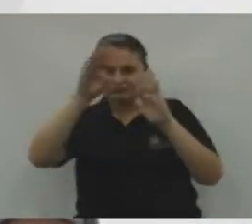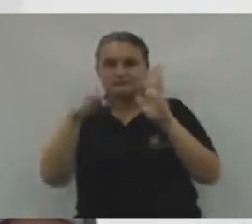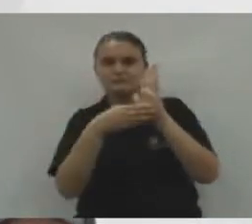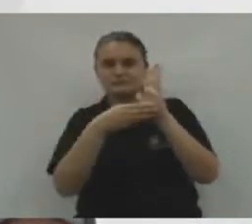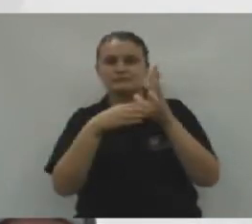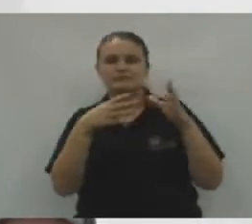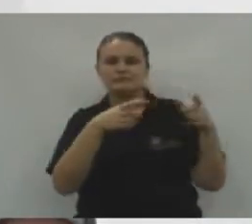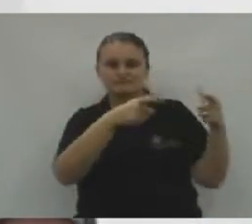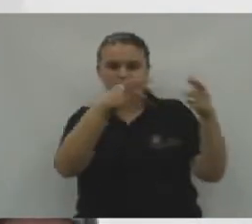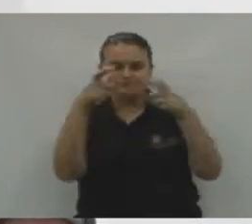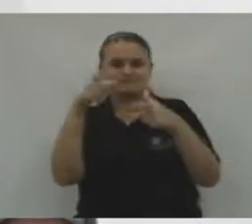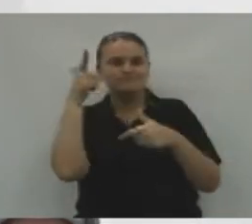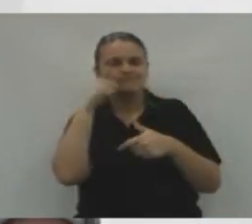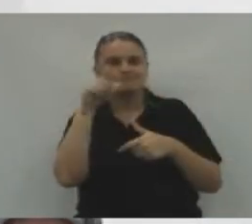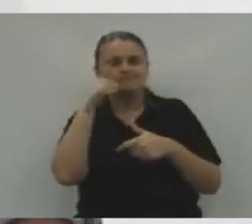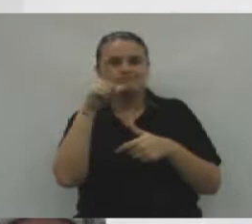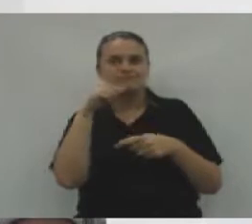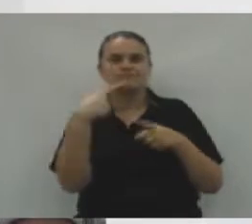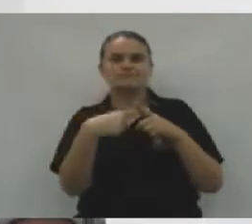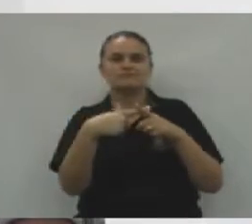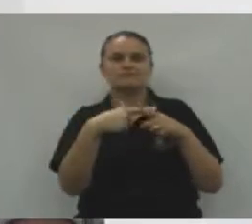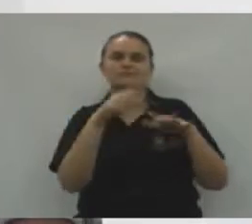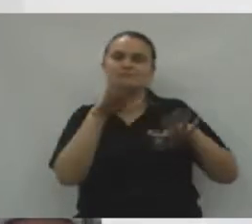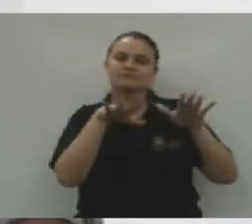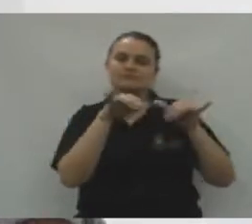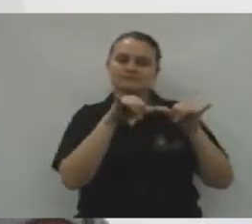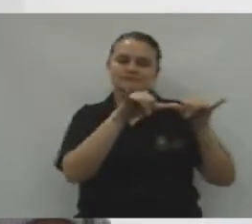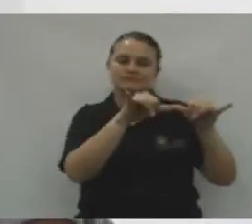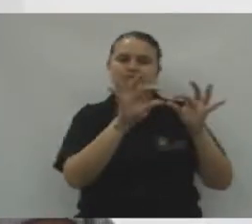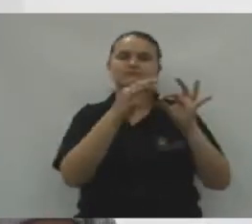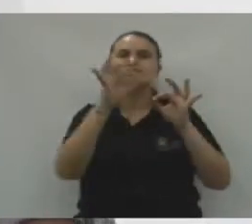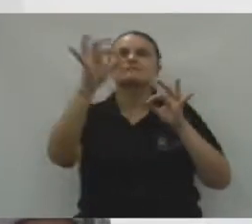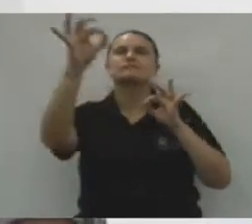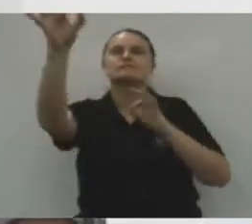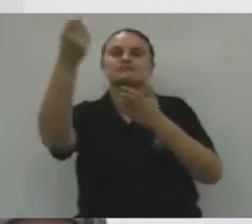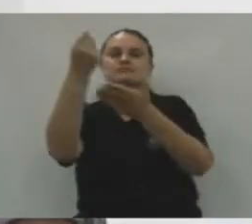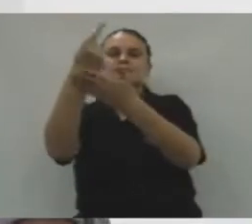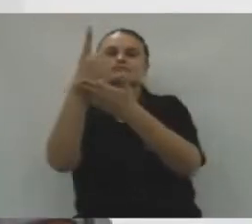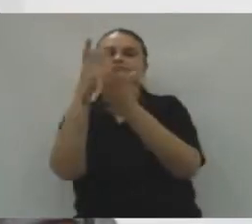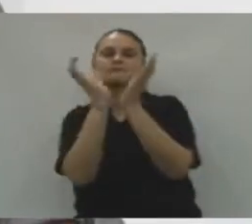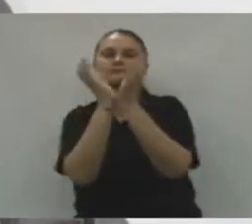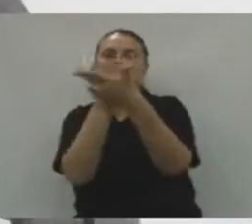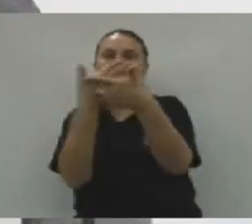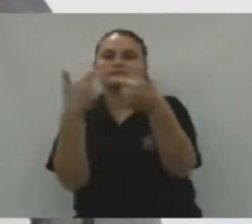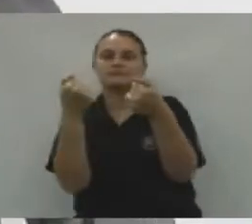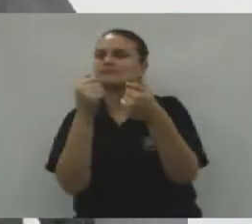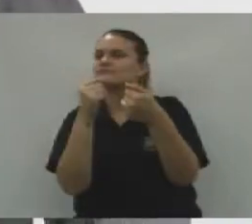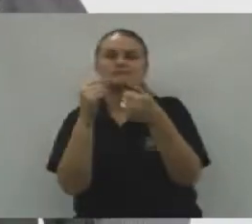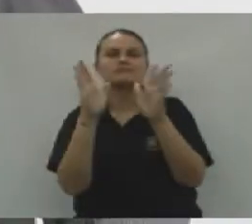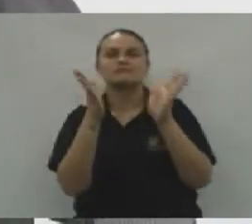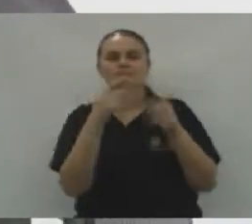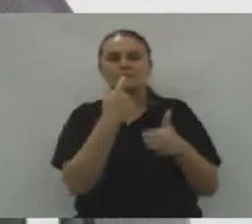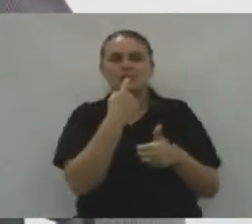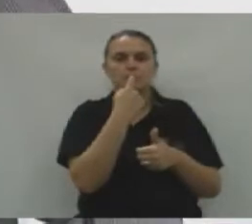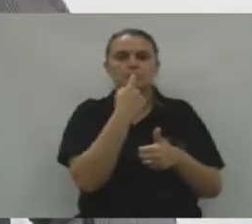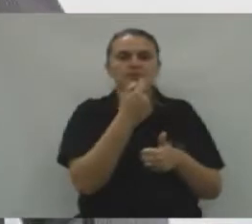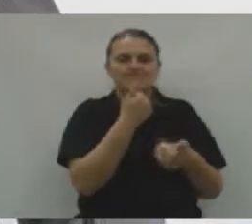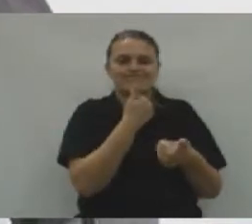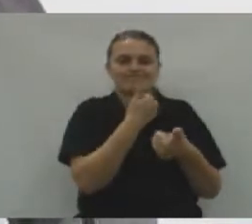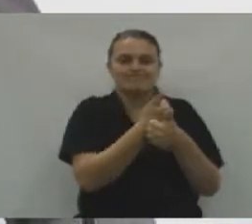questão de logística, que o supermercado vai ter uma economia, a questão de, agora, a redução do IPTU, que